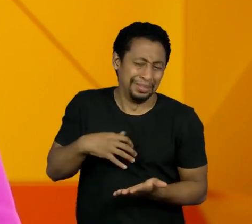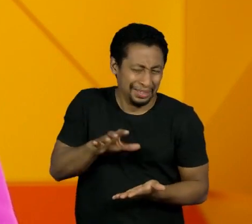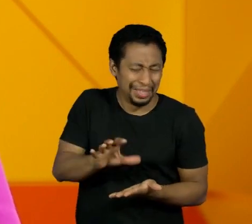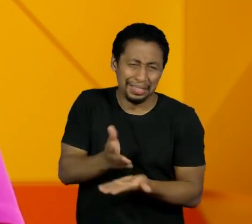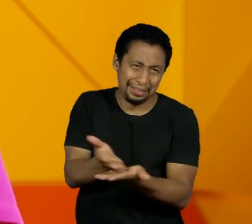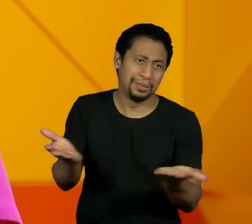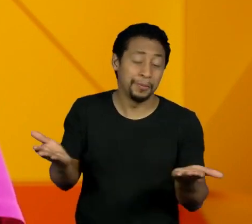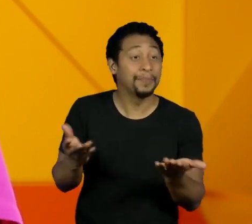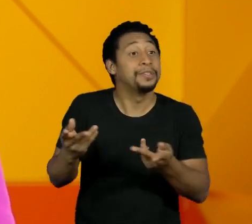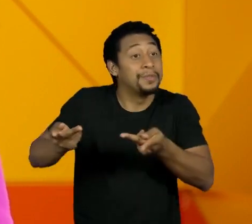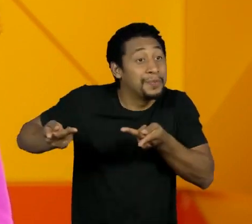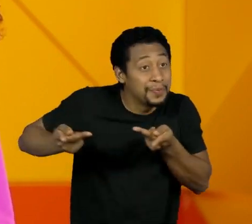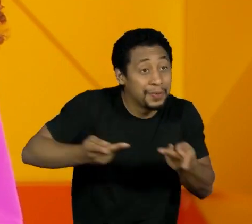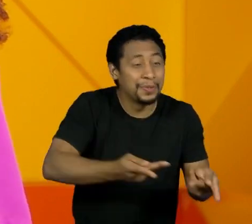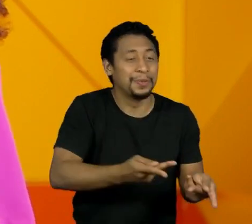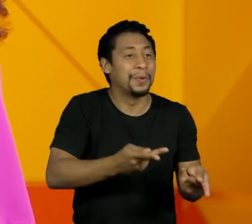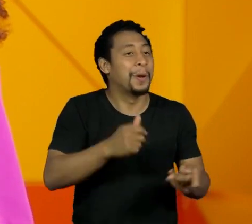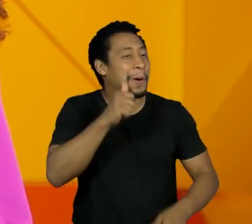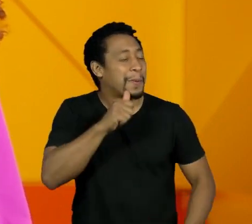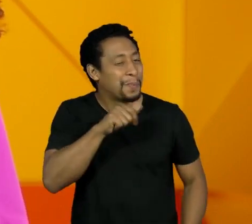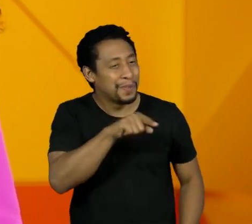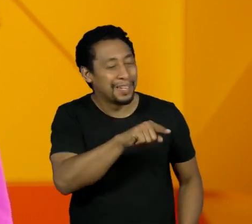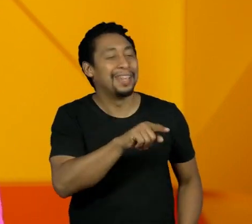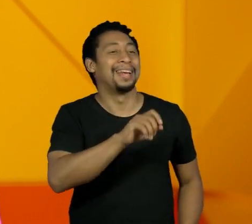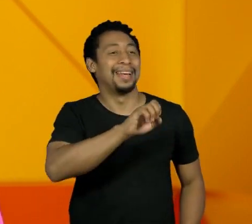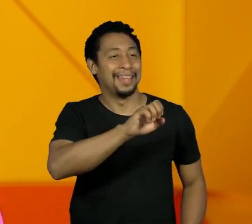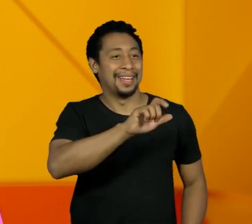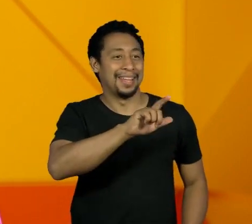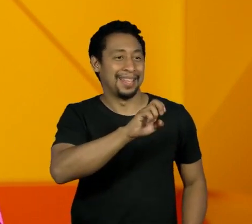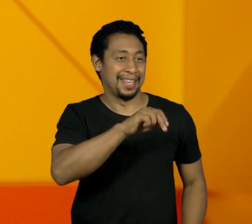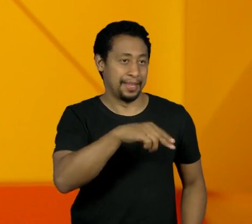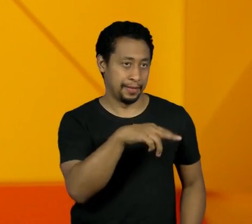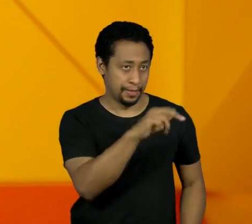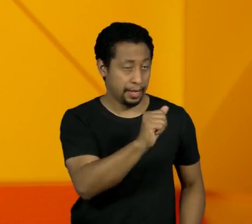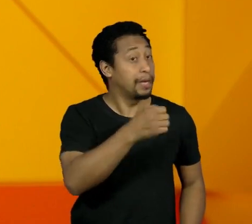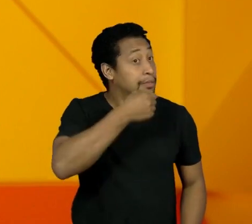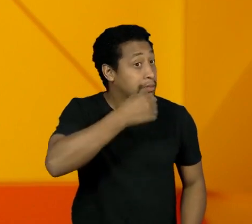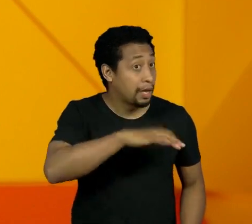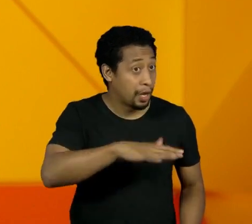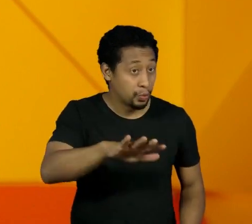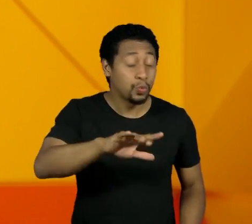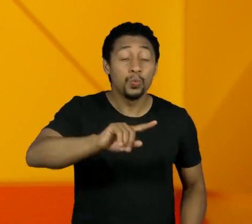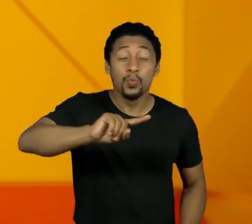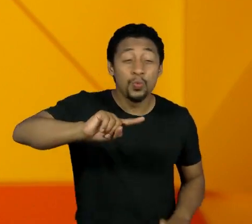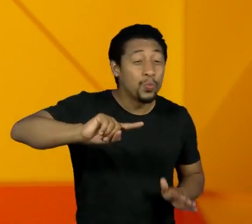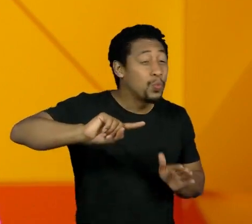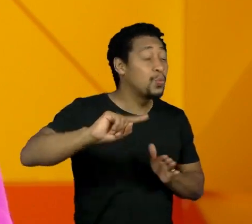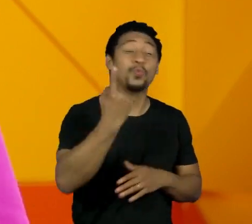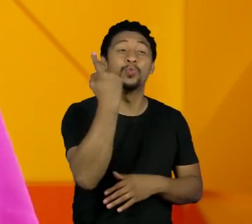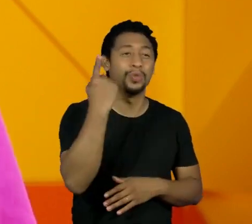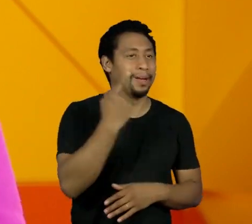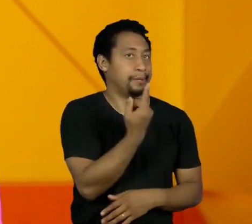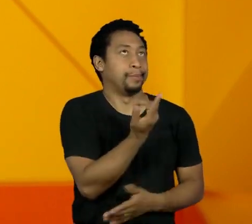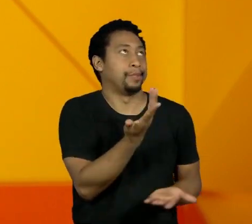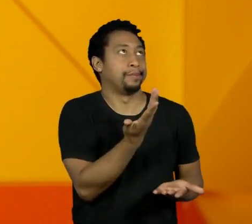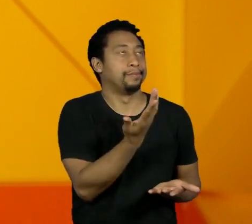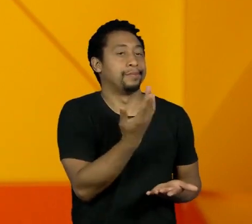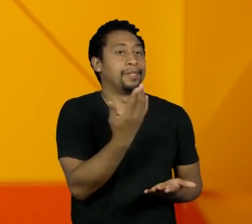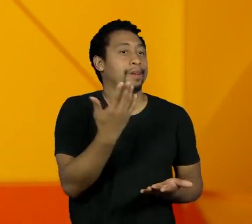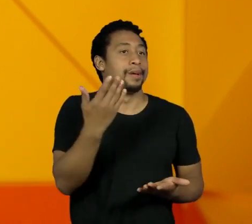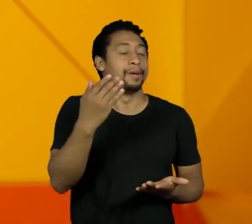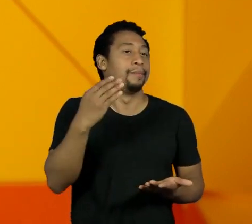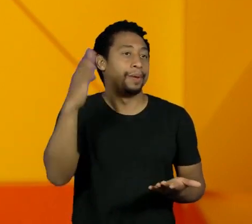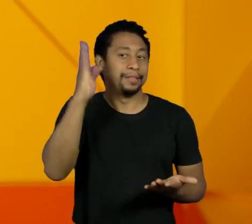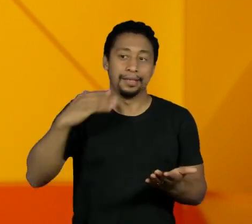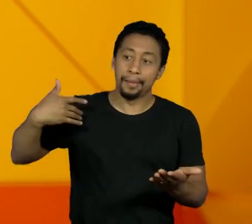visita à Dona Helena. Nós fomos a Santos. Ela é a mulher reconhecida como a última brasileira viva, descendente direta de